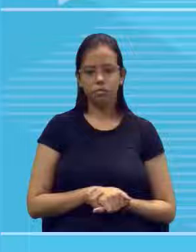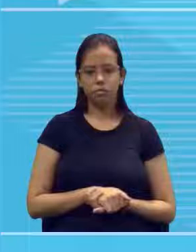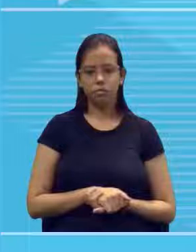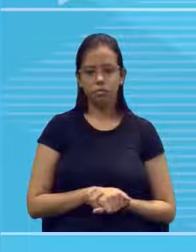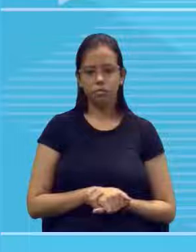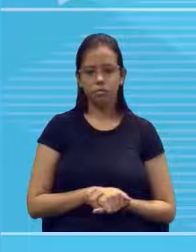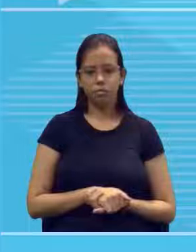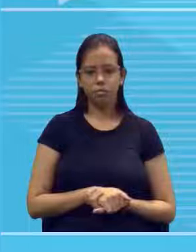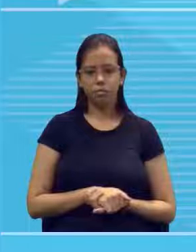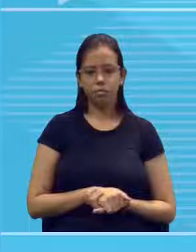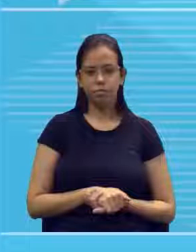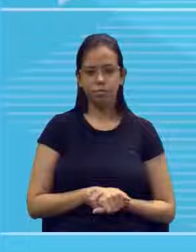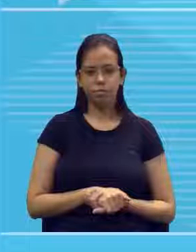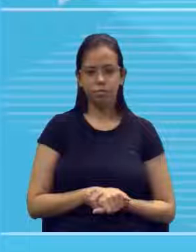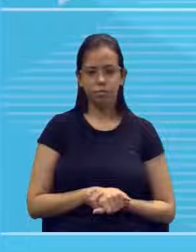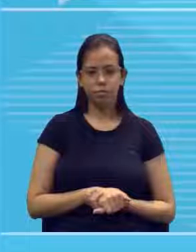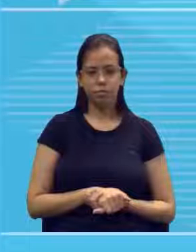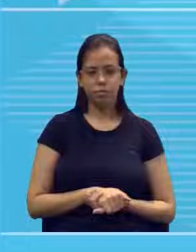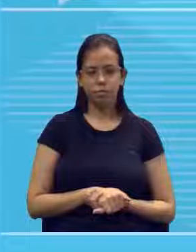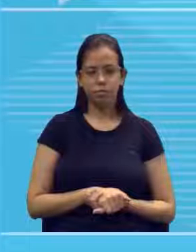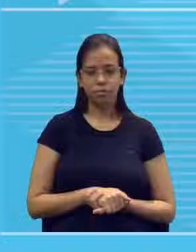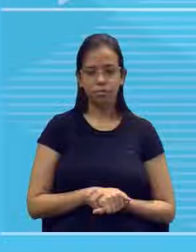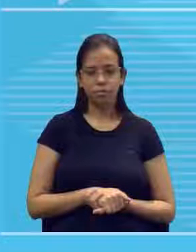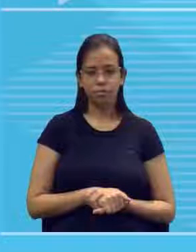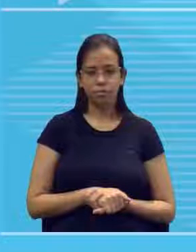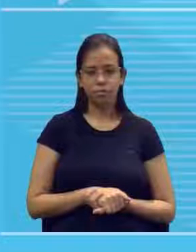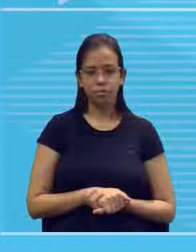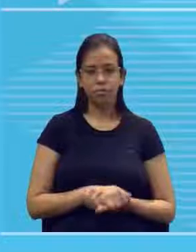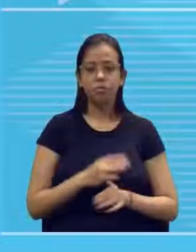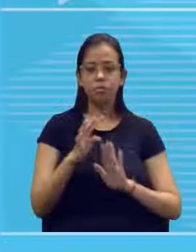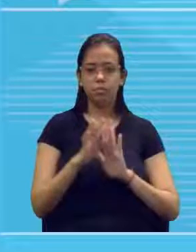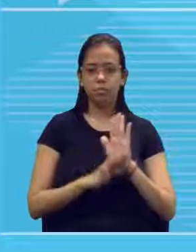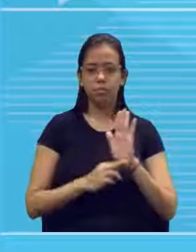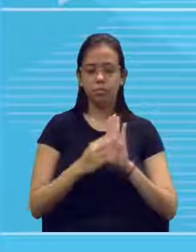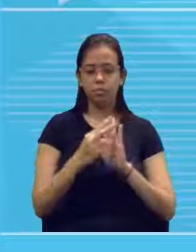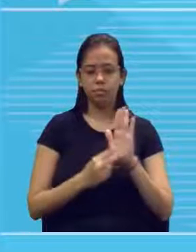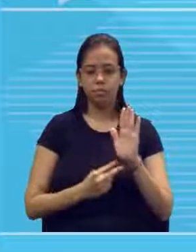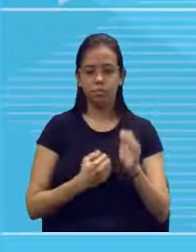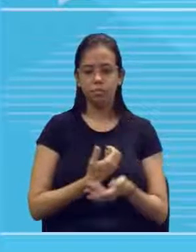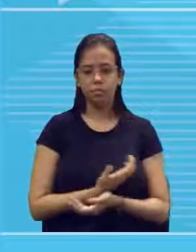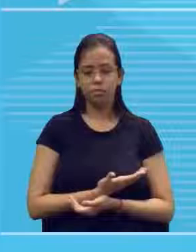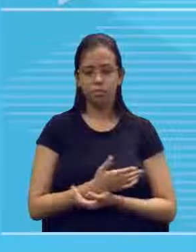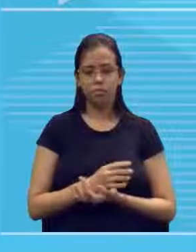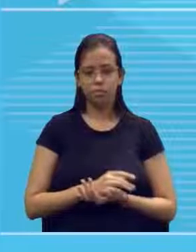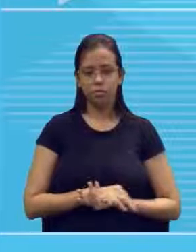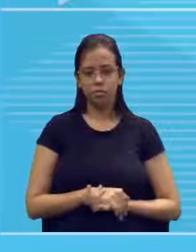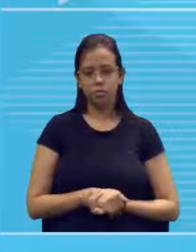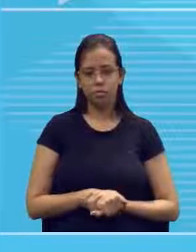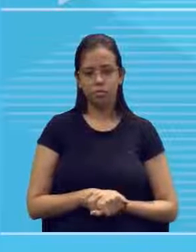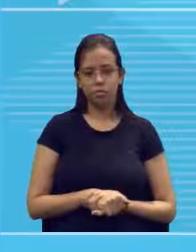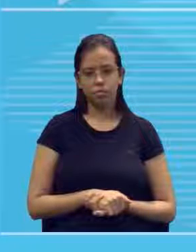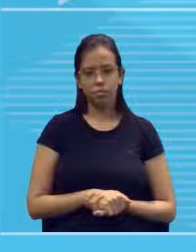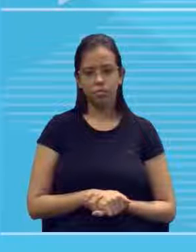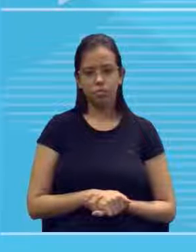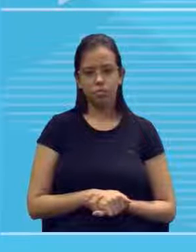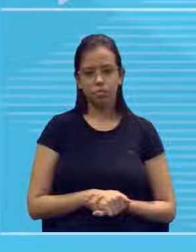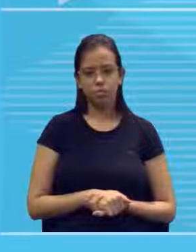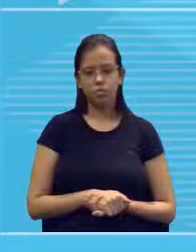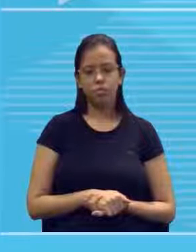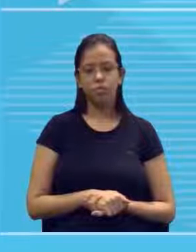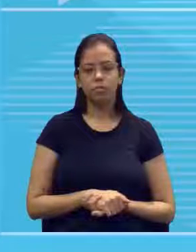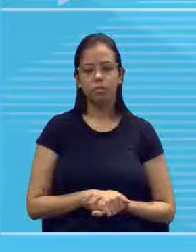e cassiopéia quando a constelação da Anta é vista por completo ao leste